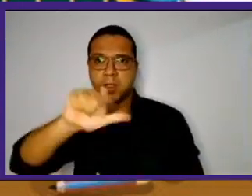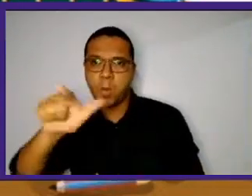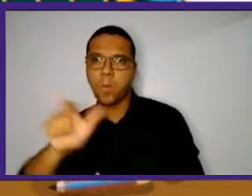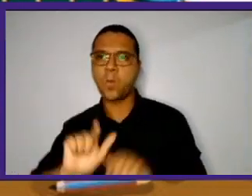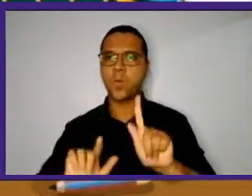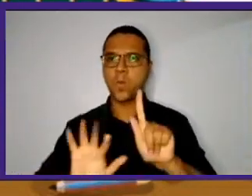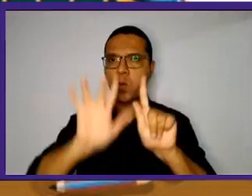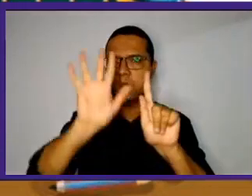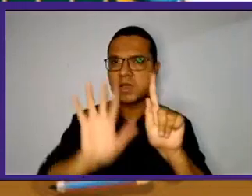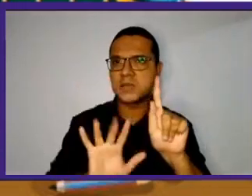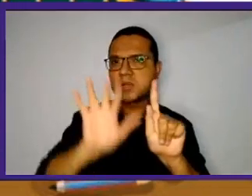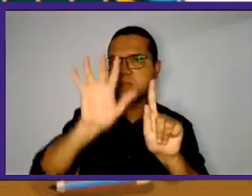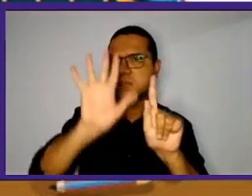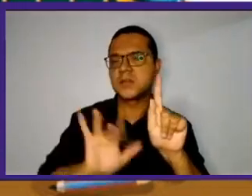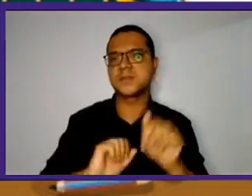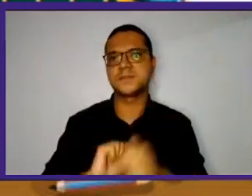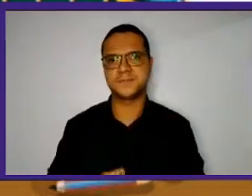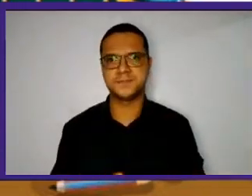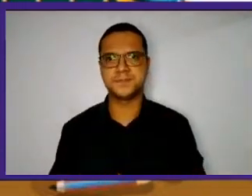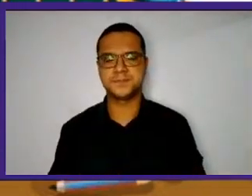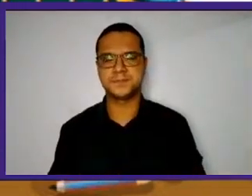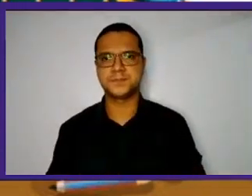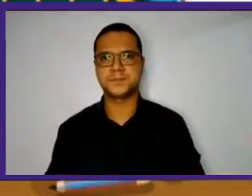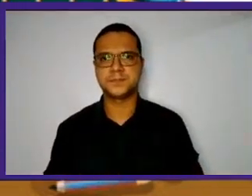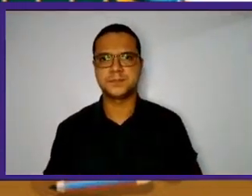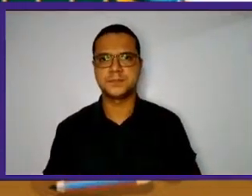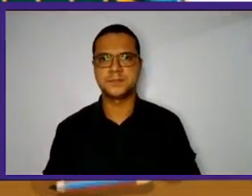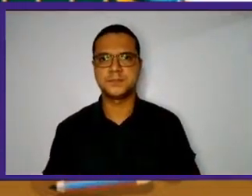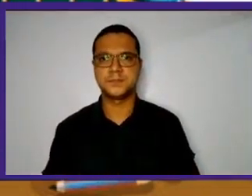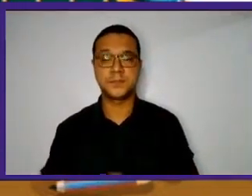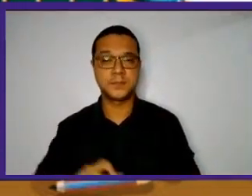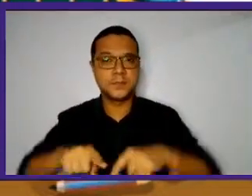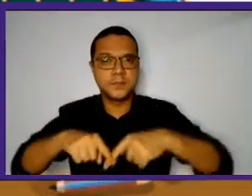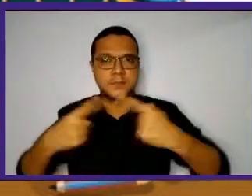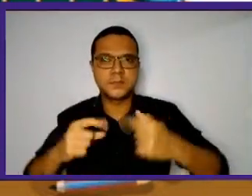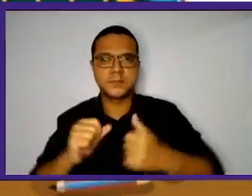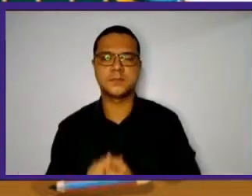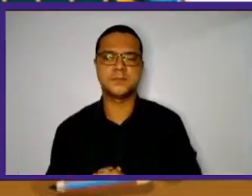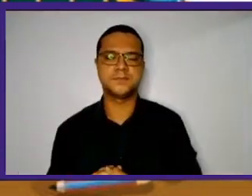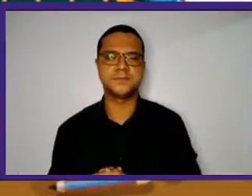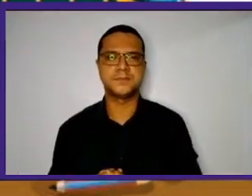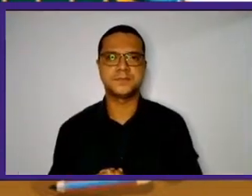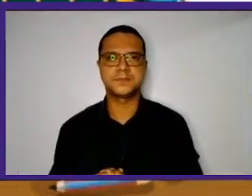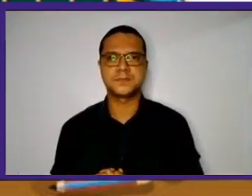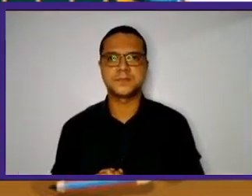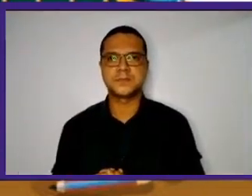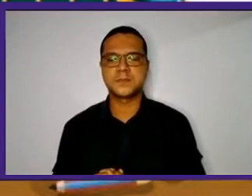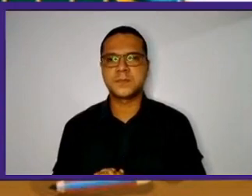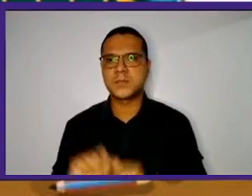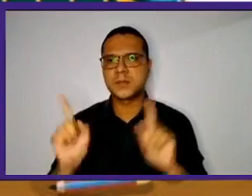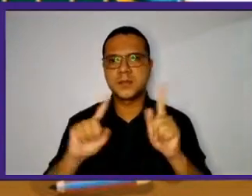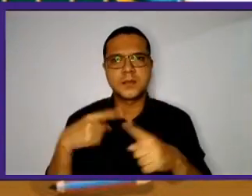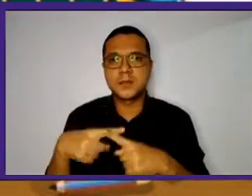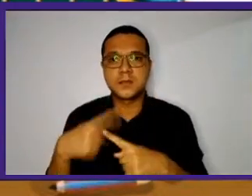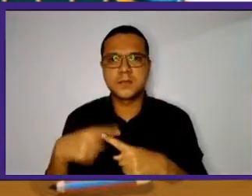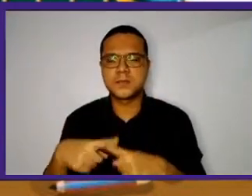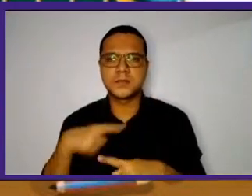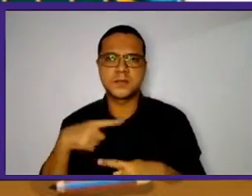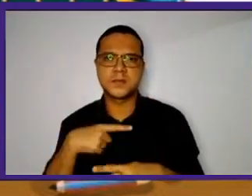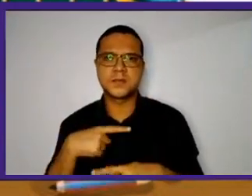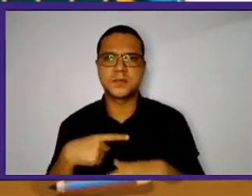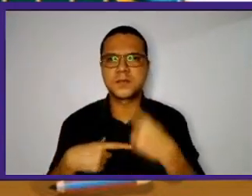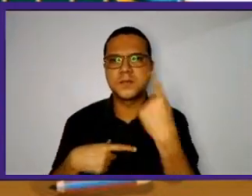de água e os gases raros, também chamados de gases nobres. Mas não vamos subestimar. Não é porque tem